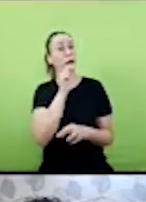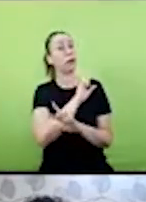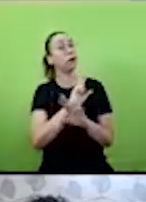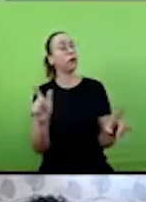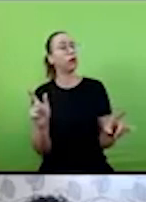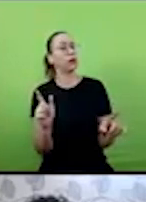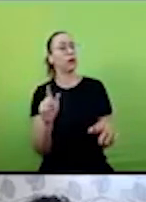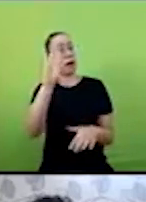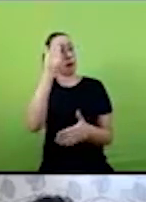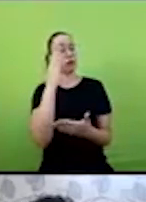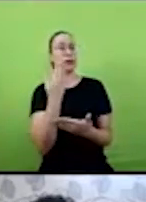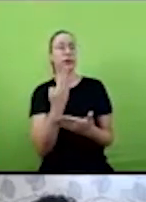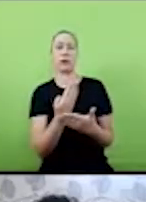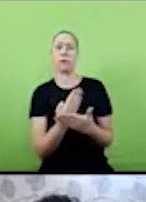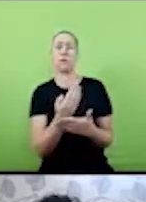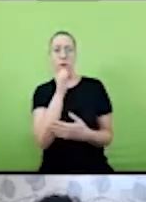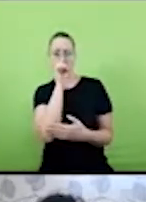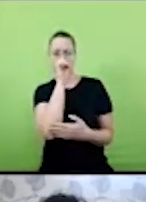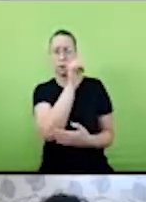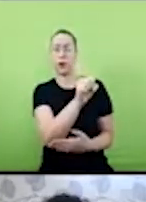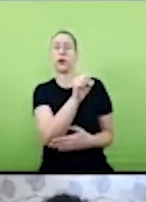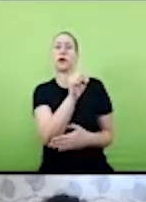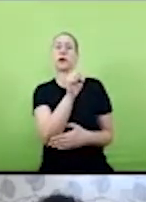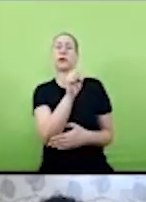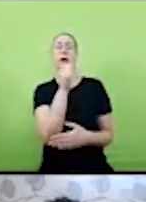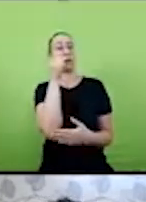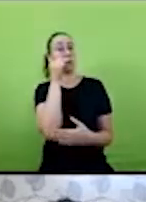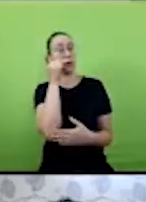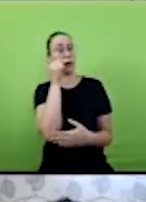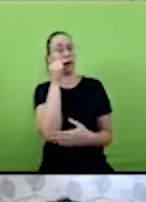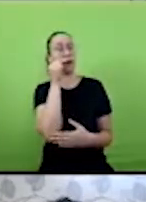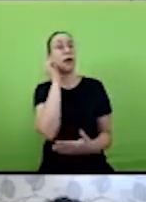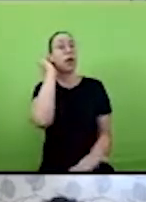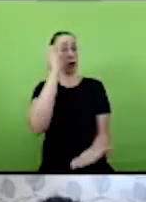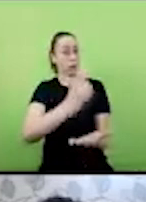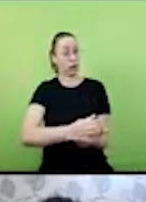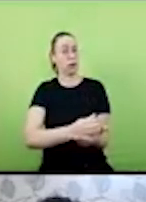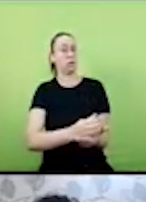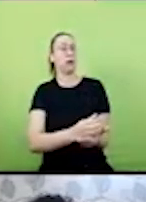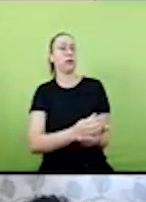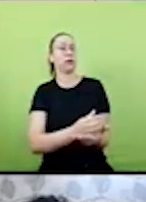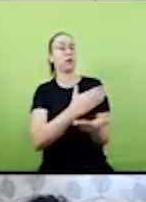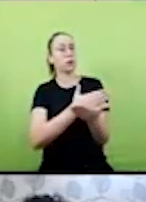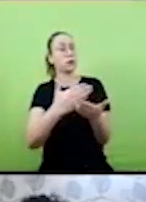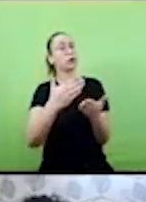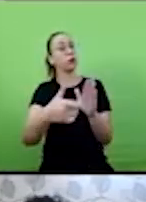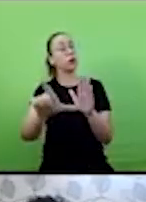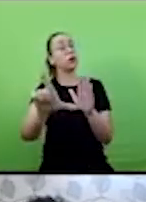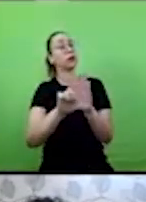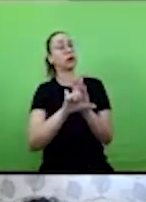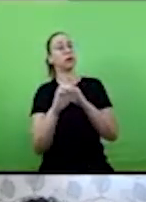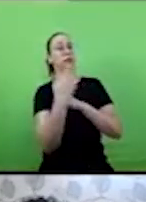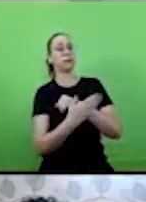que violência contra a mulher é crime, a partir, né, da Lei Maria da Penha, considerar outras formas